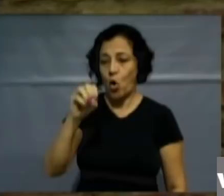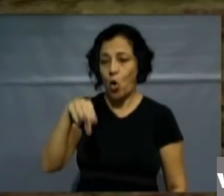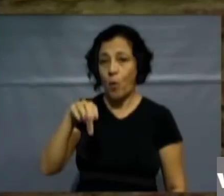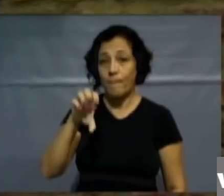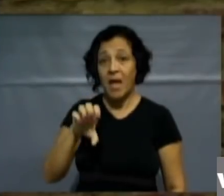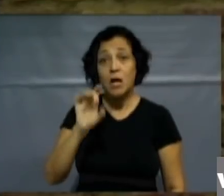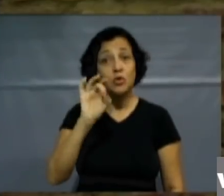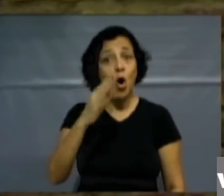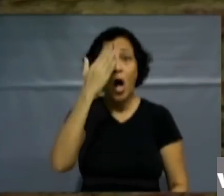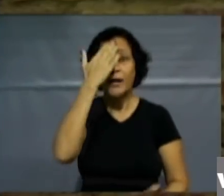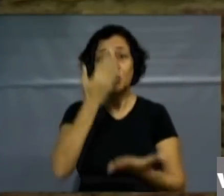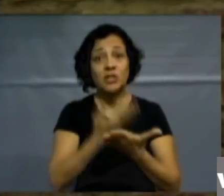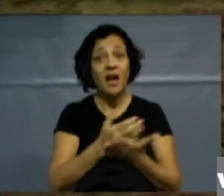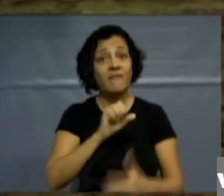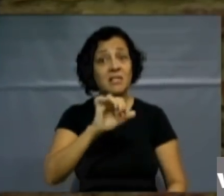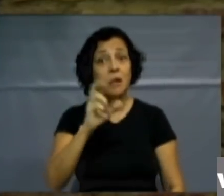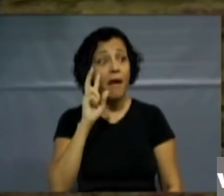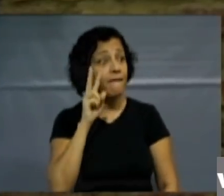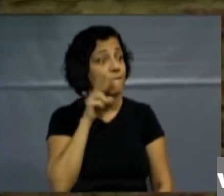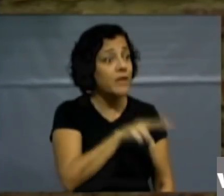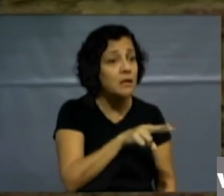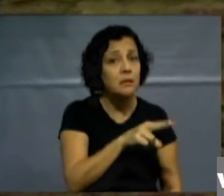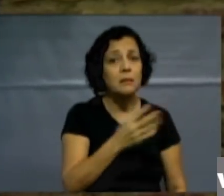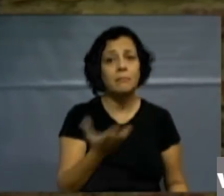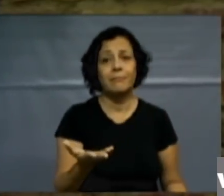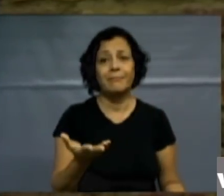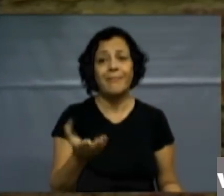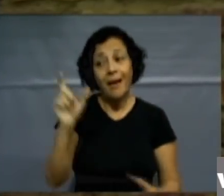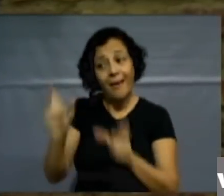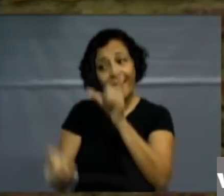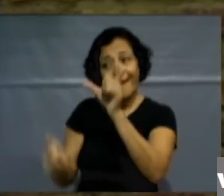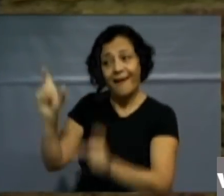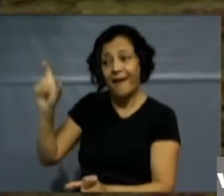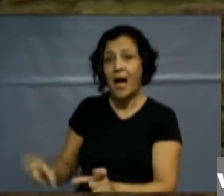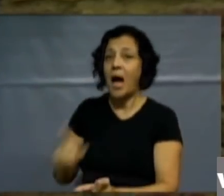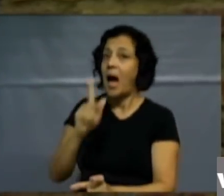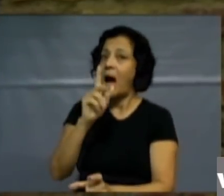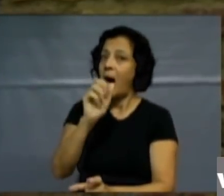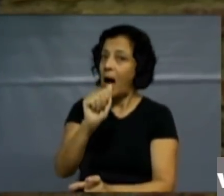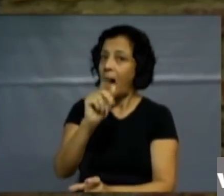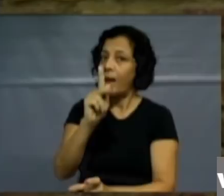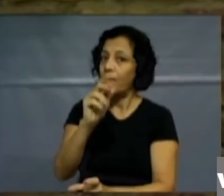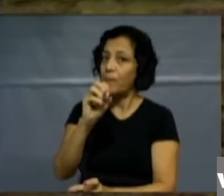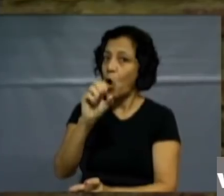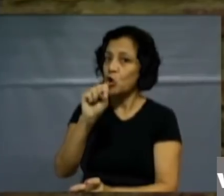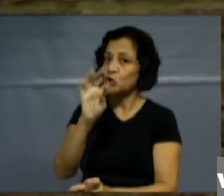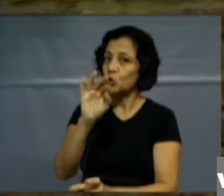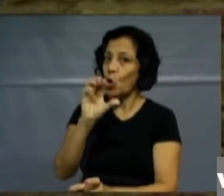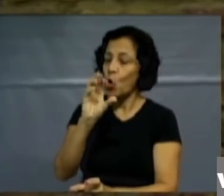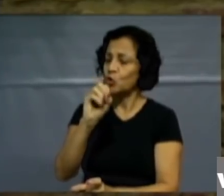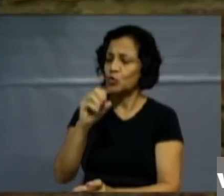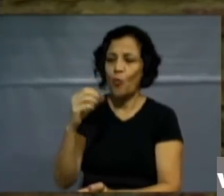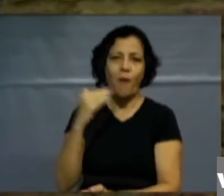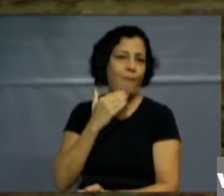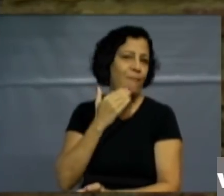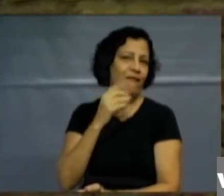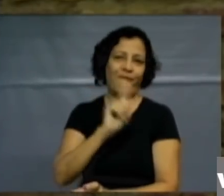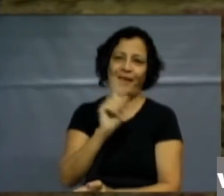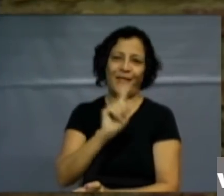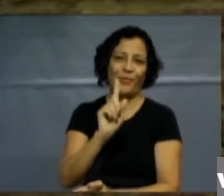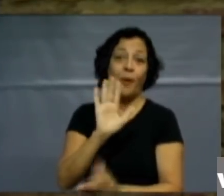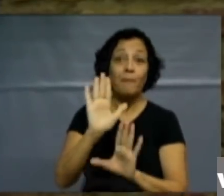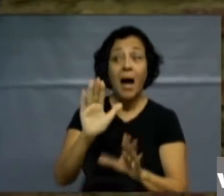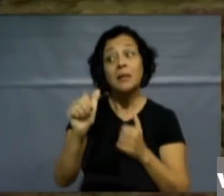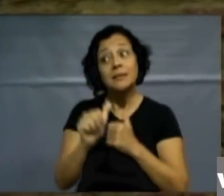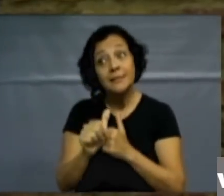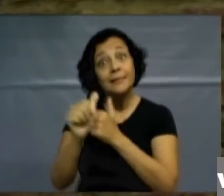Olha só, quantos desses apóstolos não eram totalmente perfeitos, mas eles seguiram Jesus e